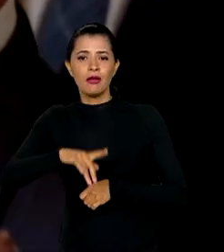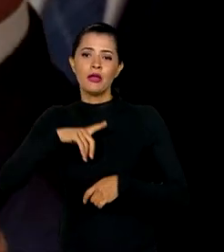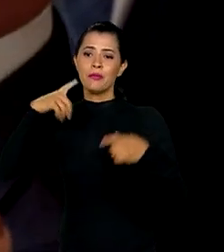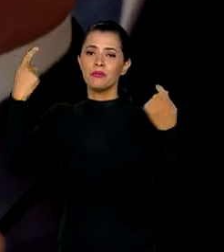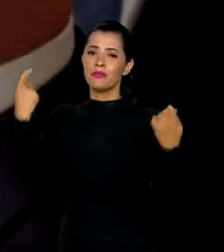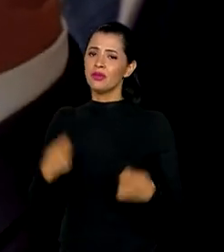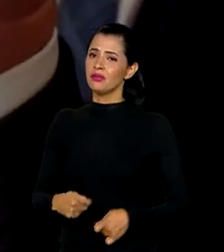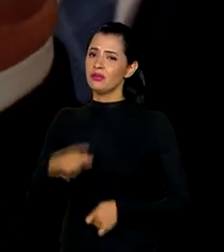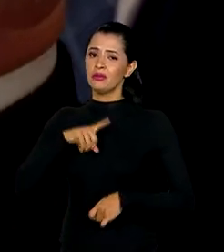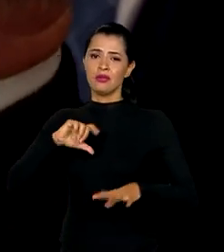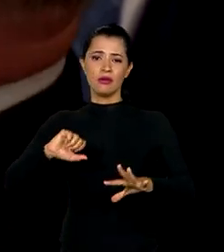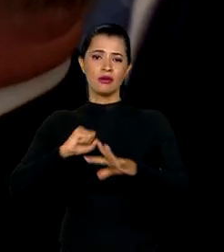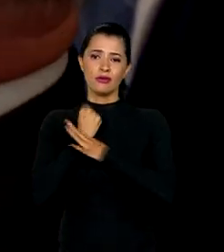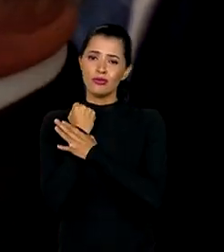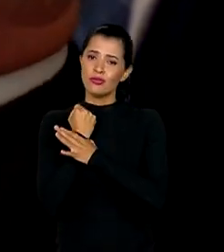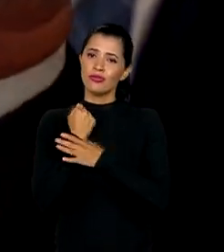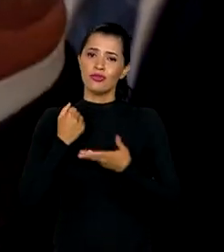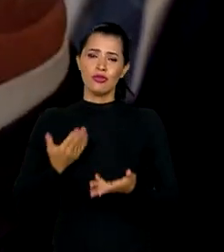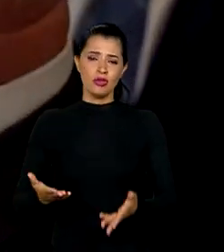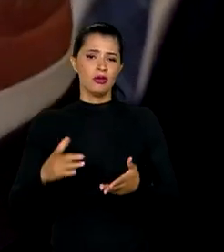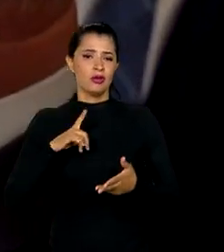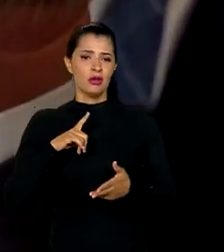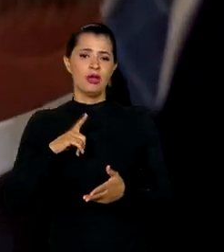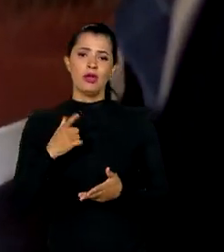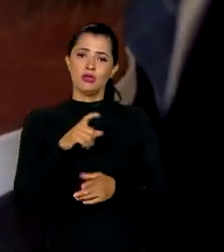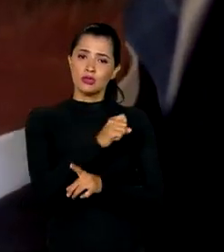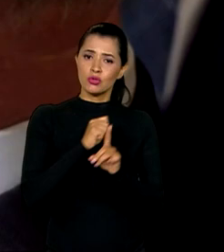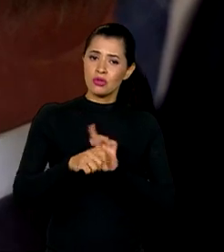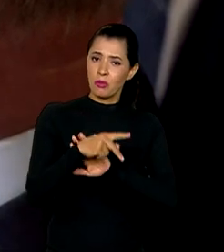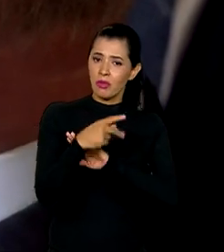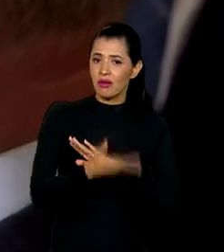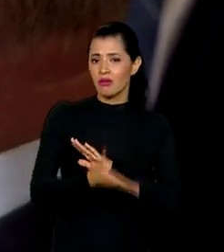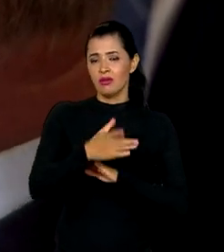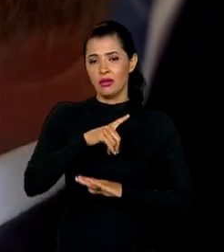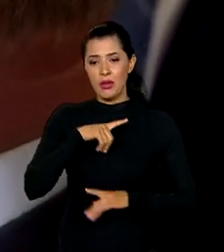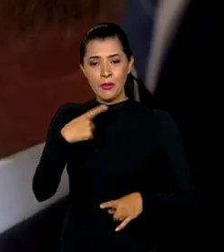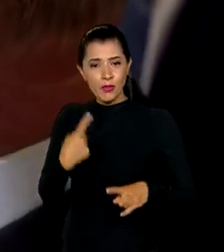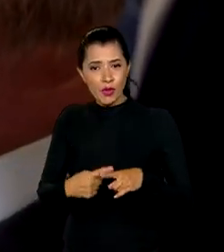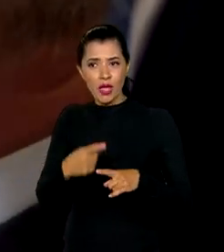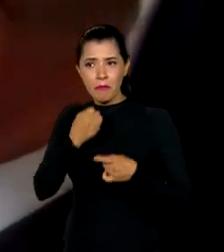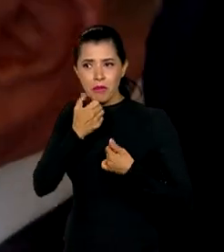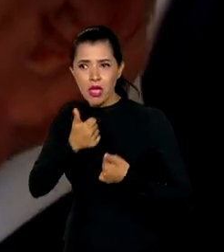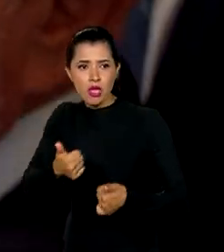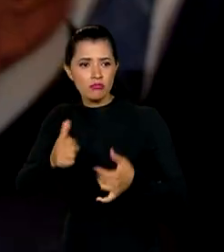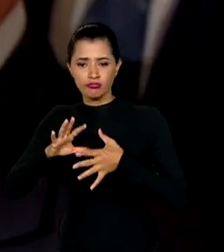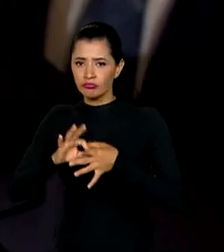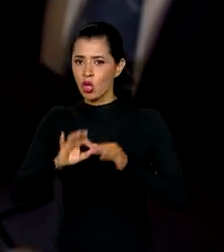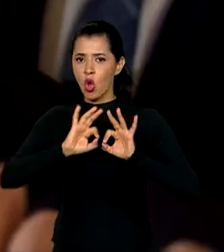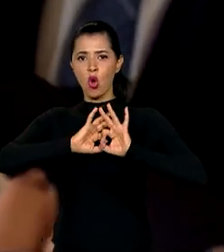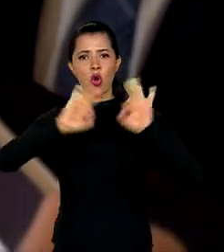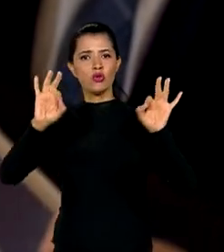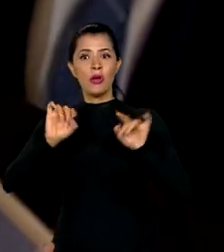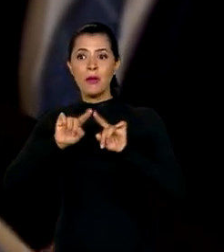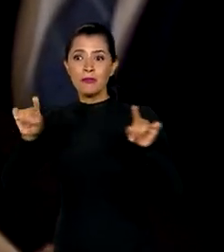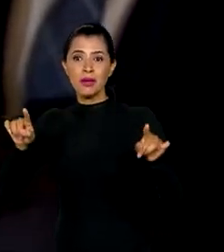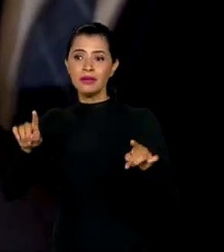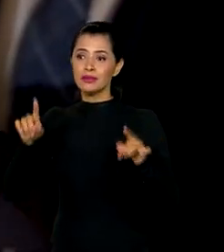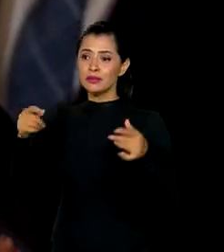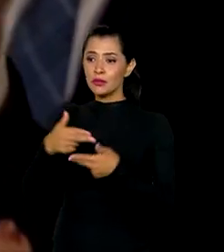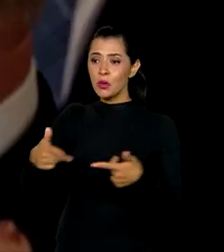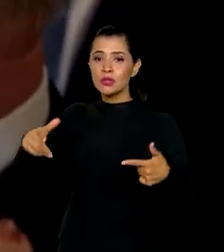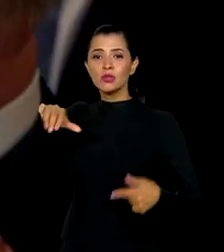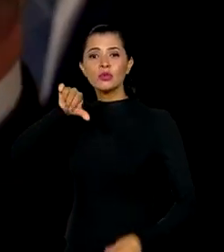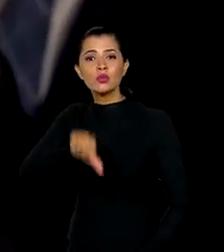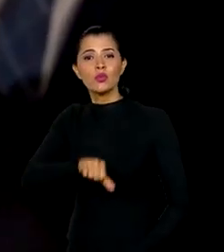um mínimo de garantia de seguridade social para eles. Porque quando tudo está bem, ótimo, e quando as coisas vão mal,